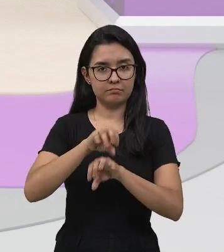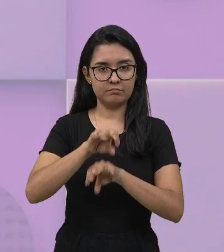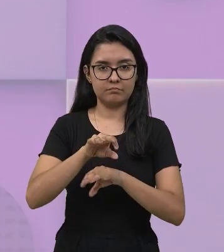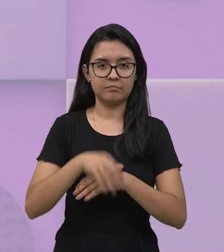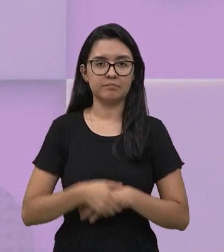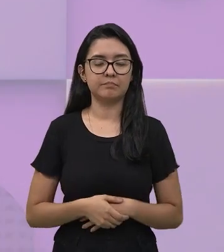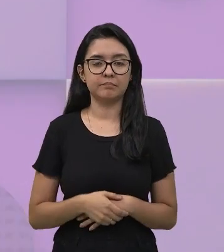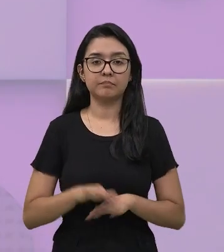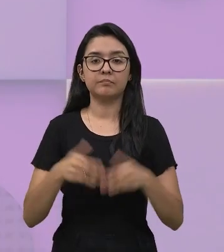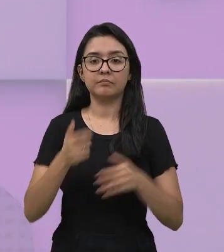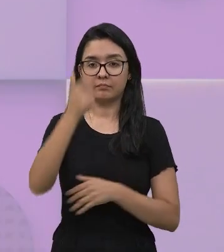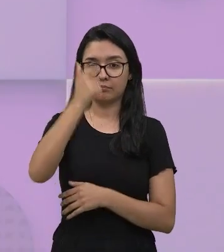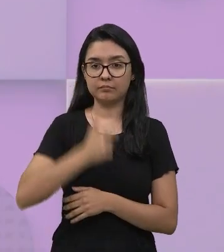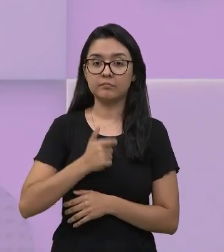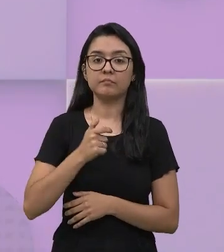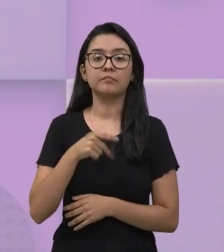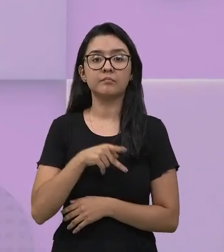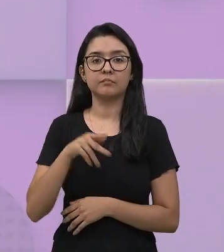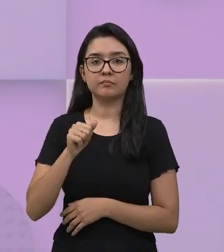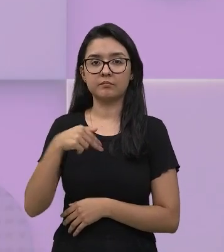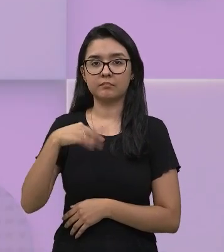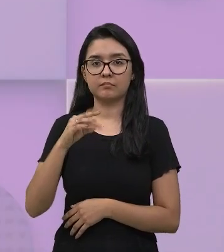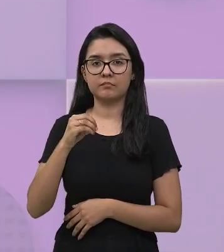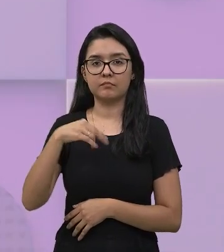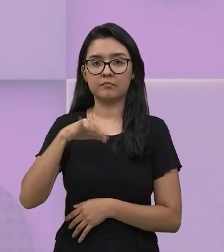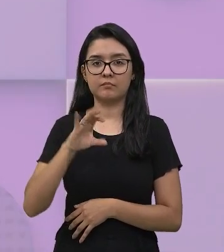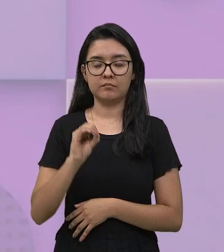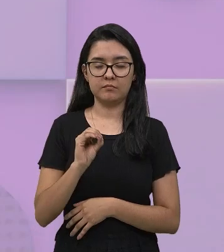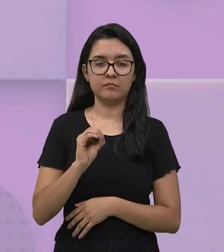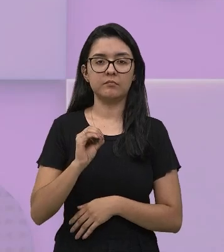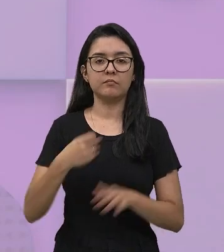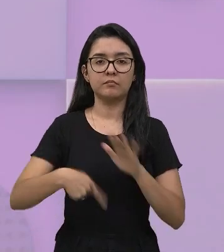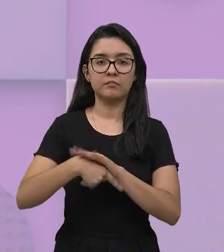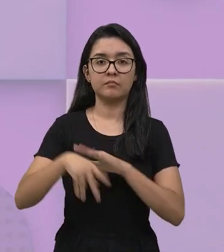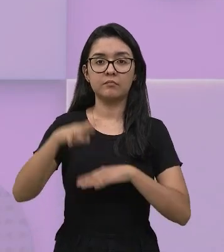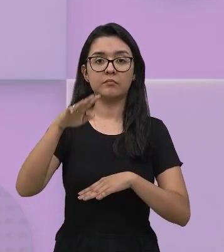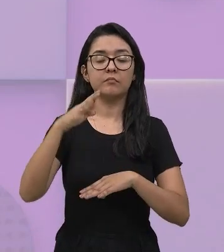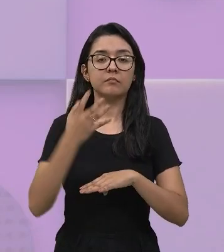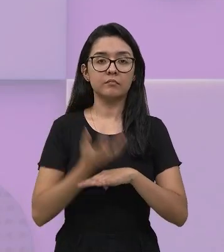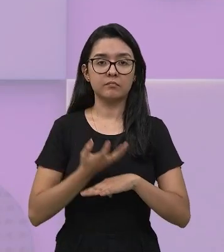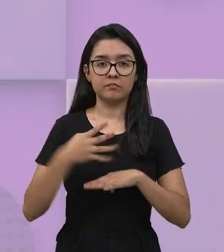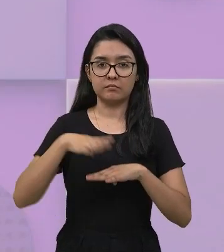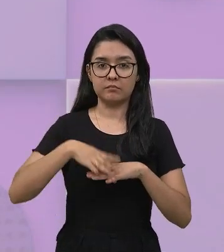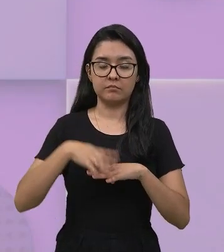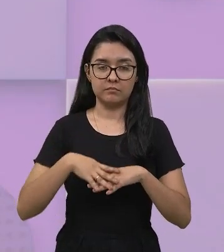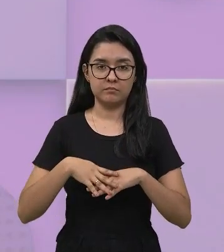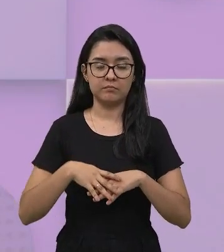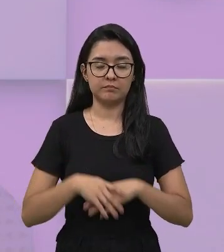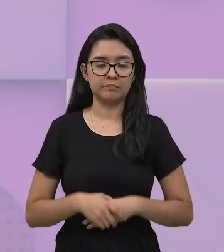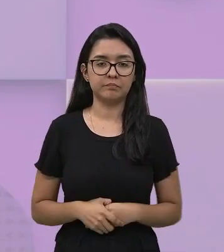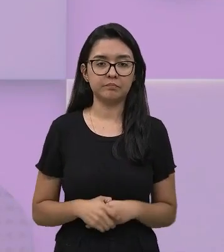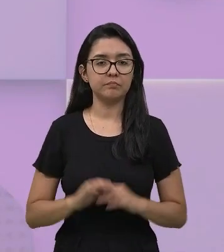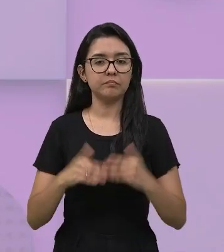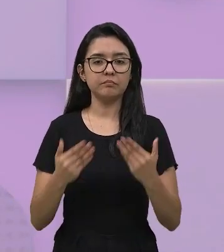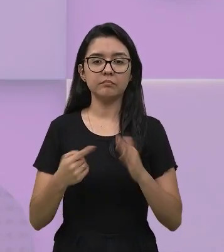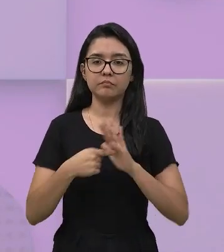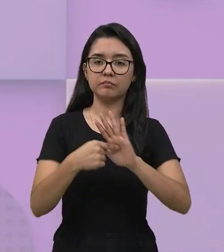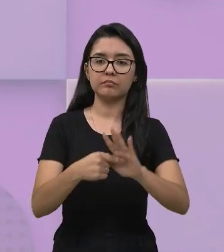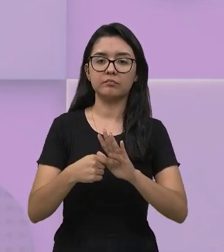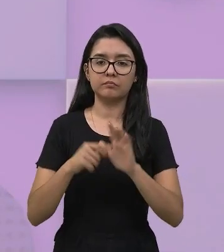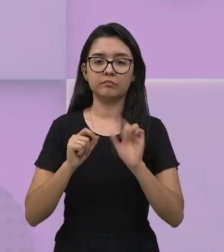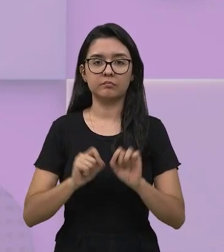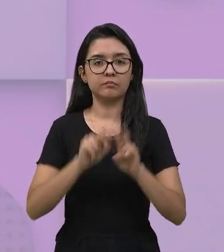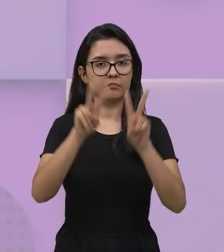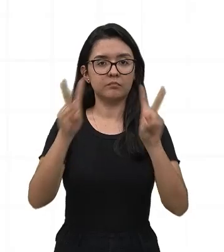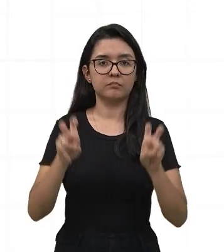legal? Aqui quem vos fala é o professor Antônio Paulo, professor de matemática aqui do Centro de Mídia do Amazonas, e vou trazer hoje para você mais